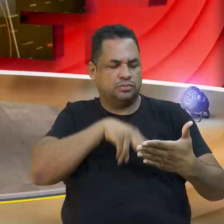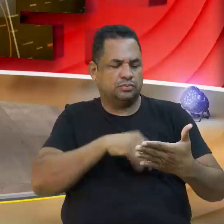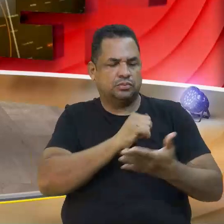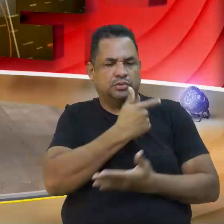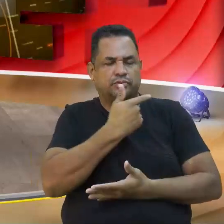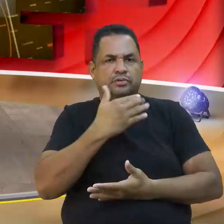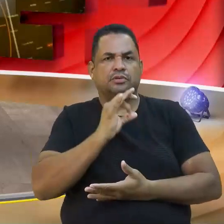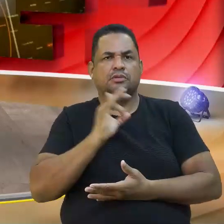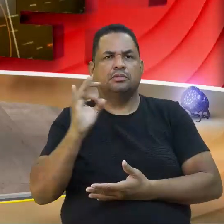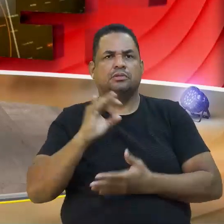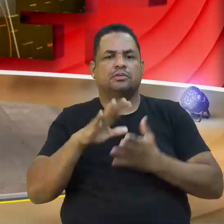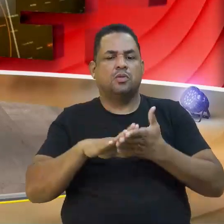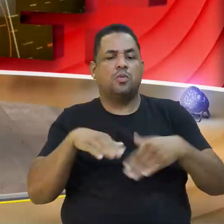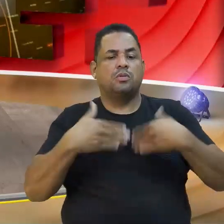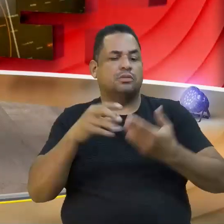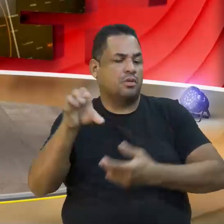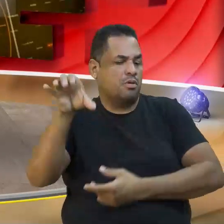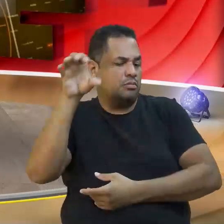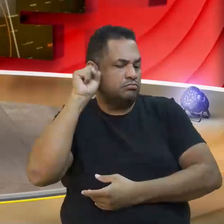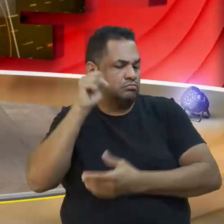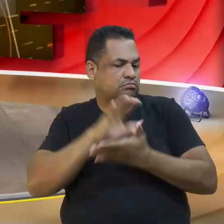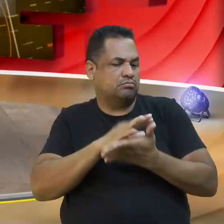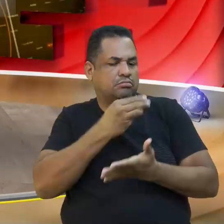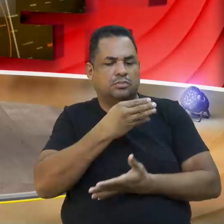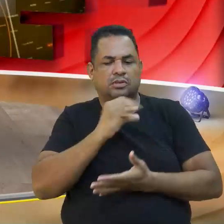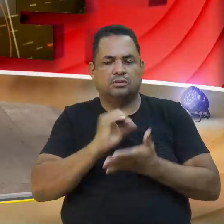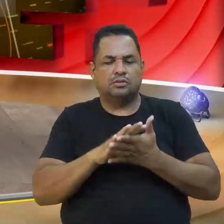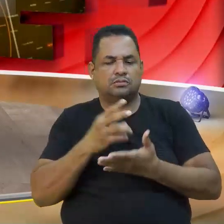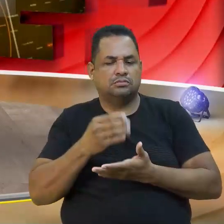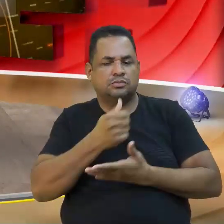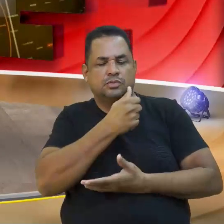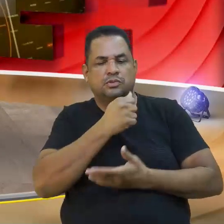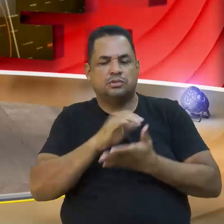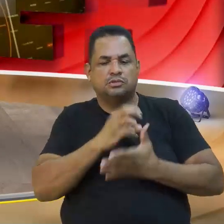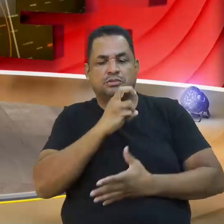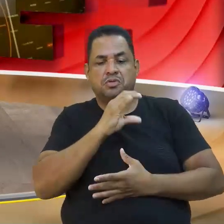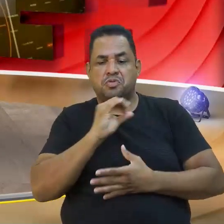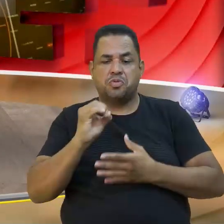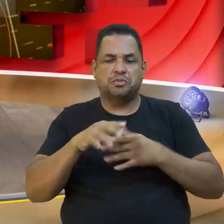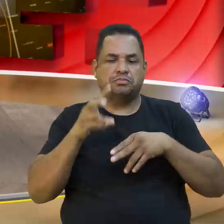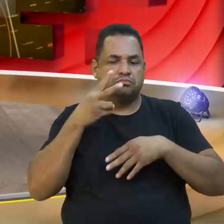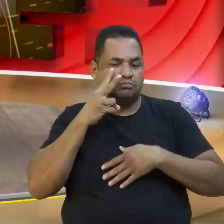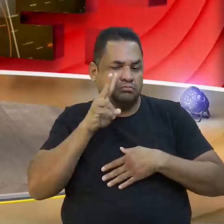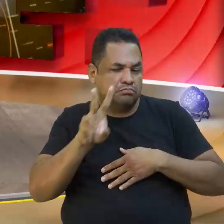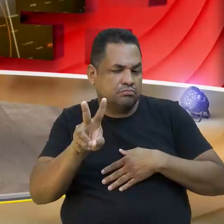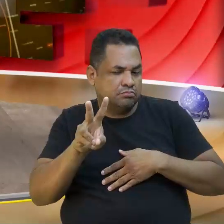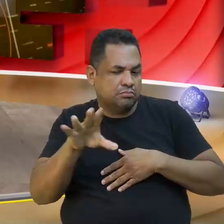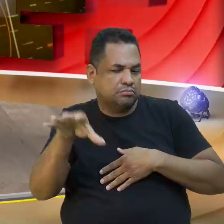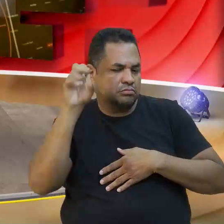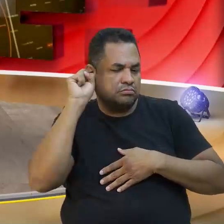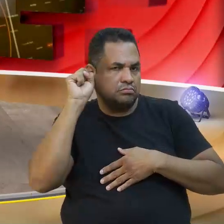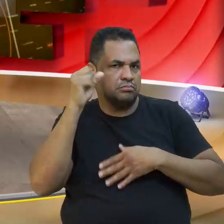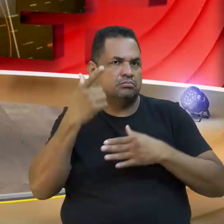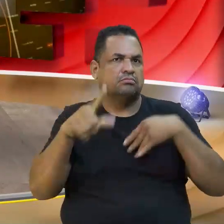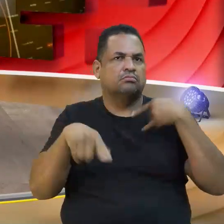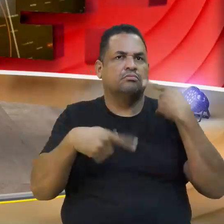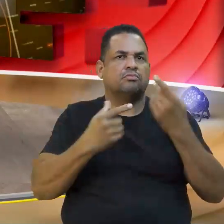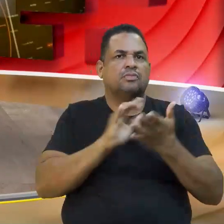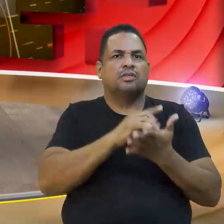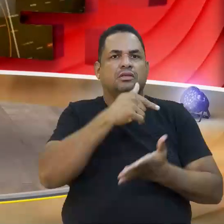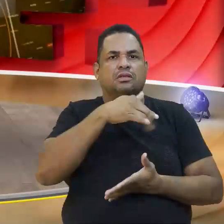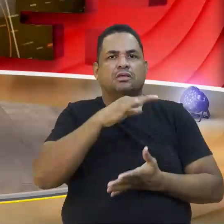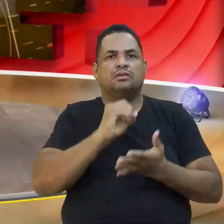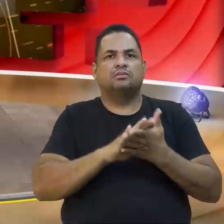quando ouve, 30% quando observa. Já os 50% observa e ouve. No 70%, quando